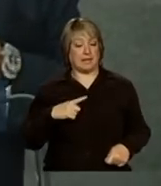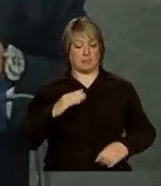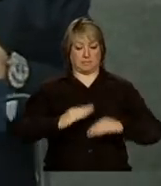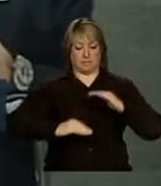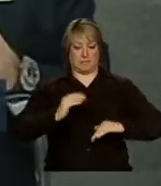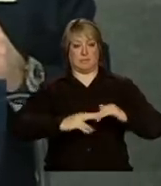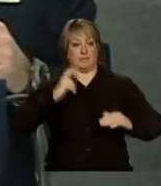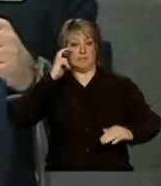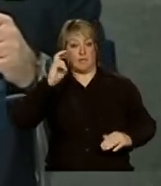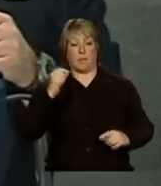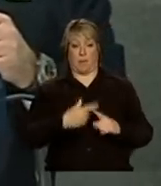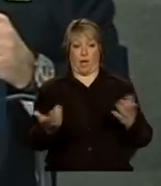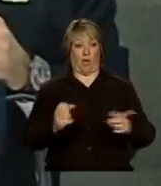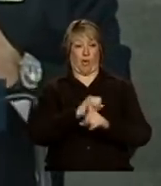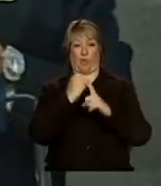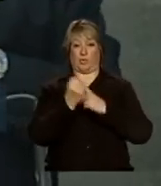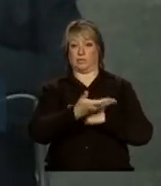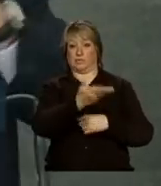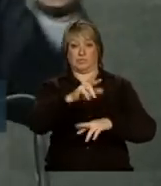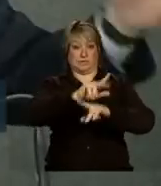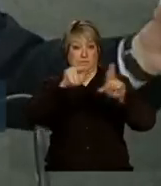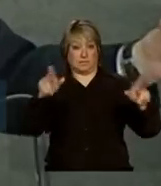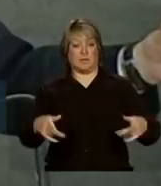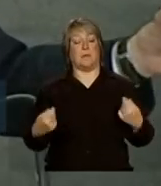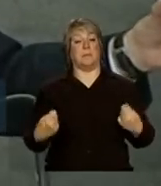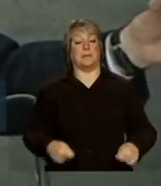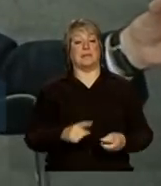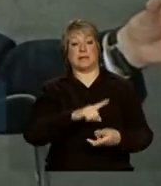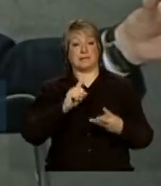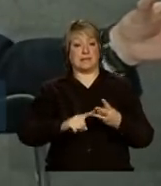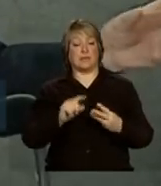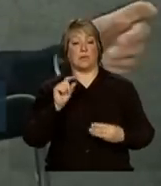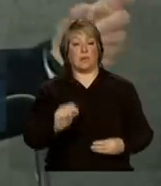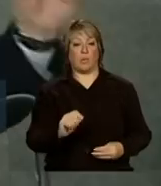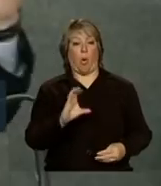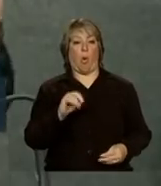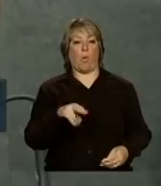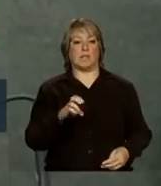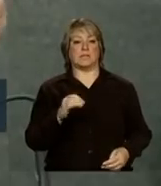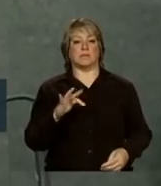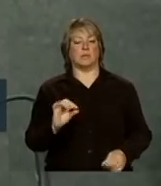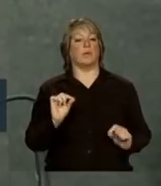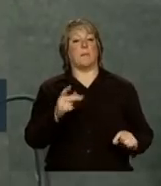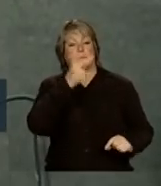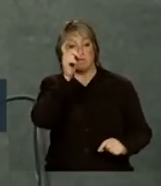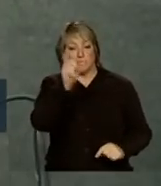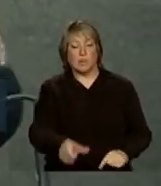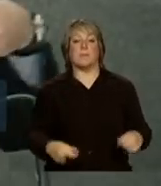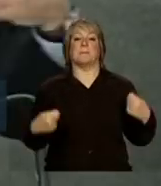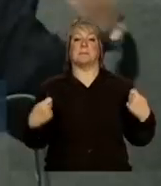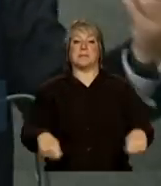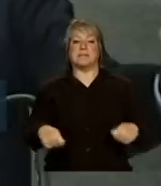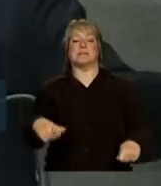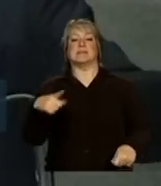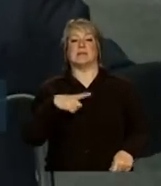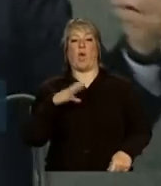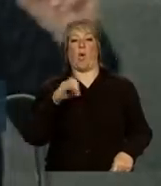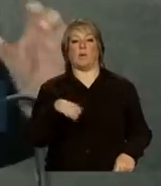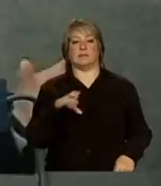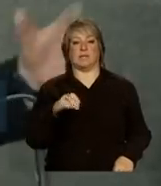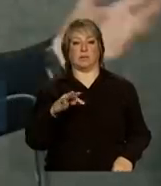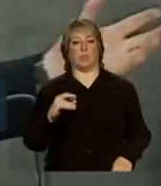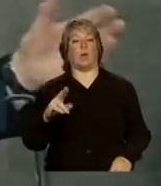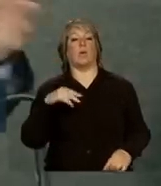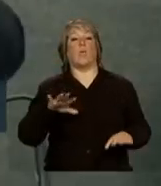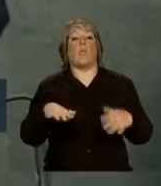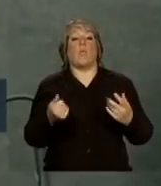porque hoje numa sociedade complexa e o terceiro fator é conceitual né a pessoa tem que ter conceitual quando eu posso agredir mais ou